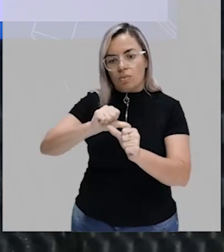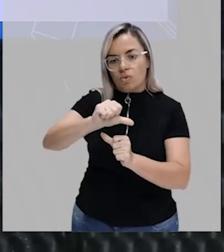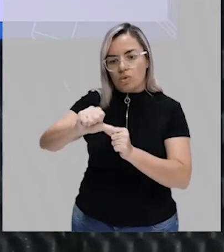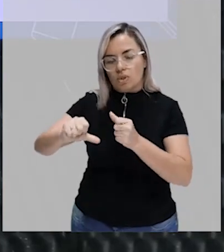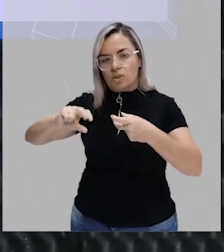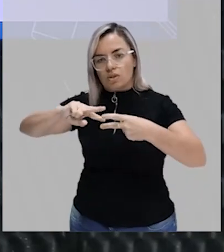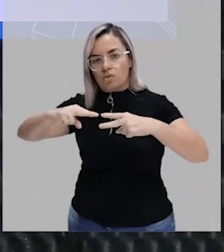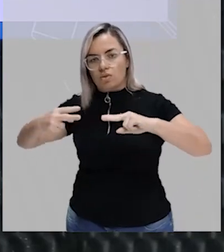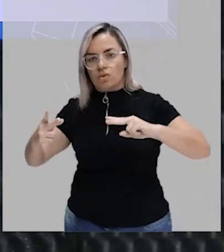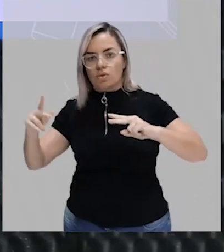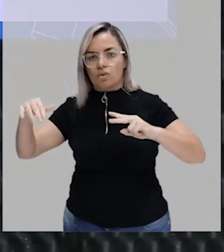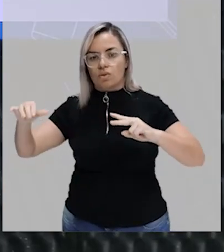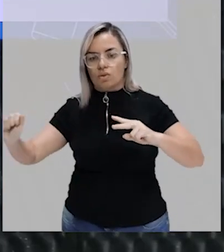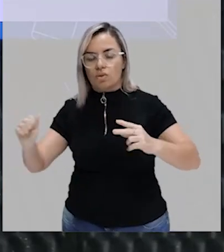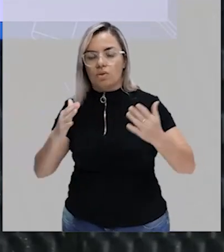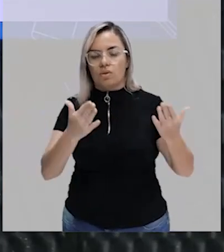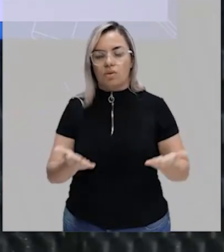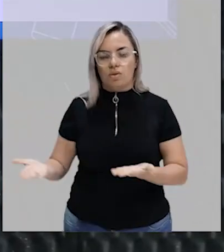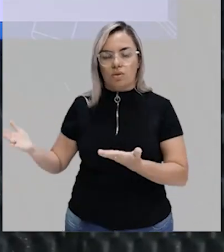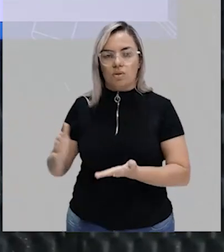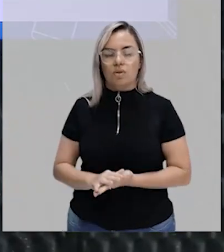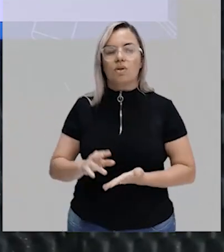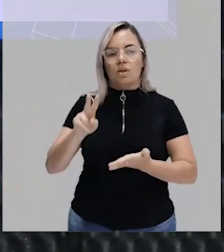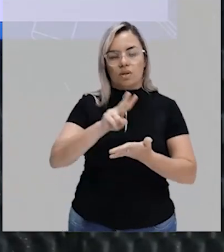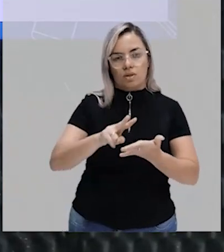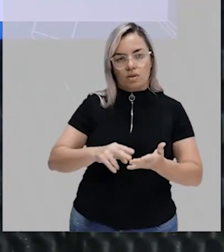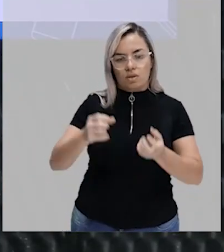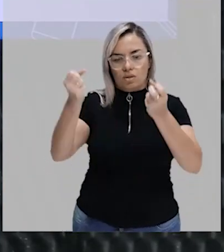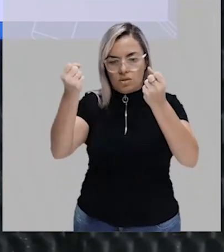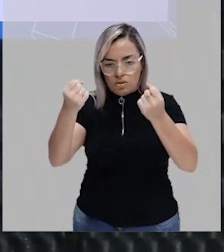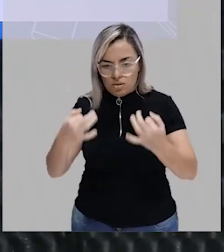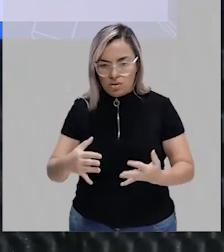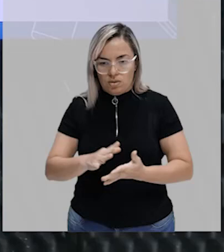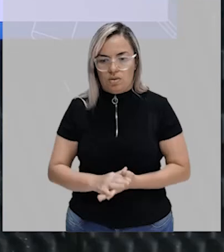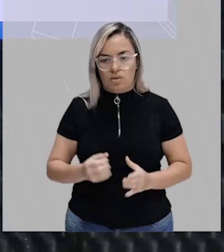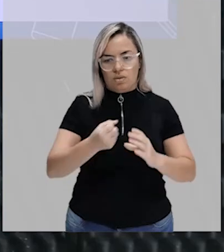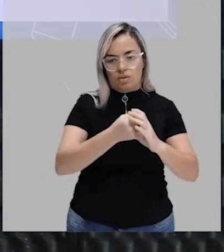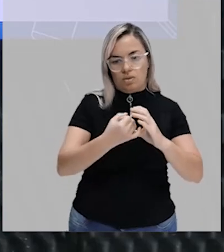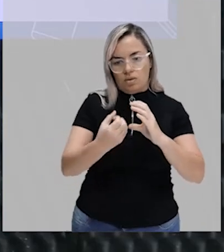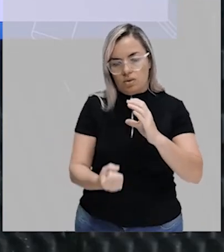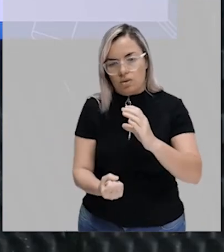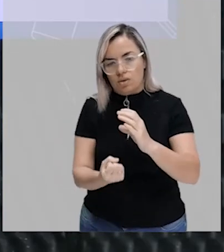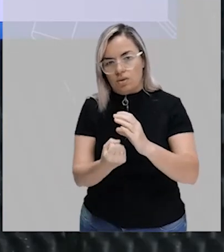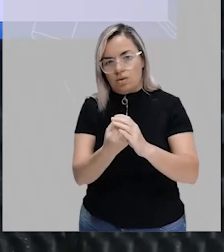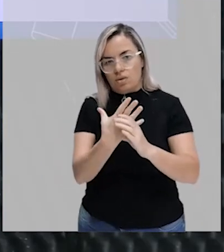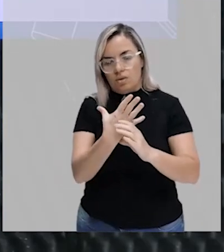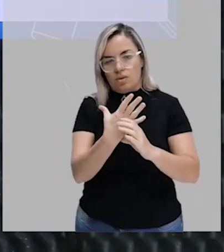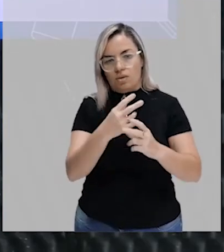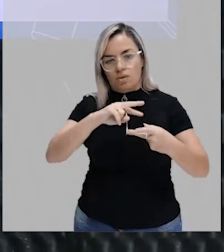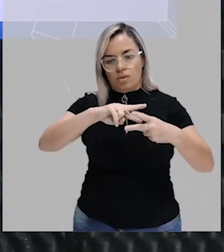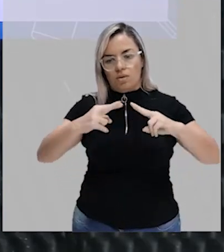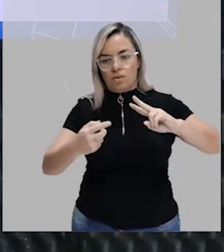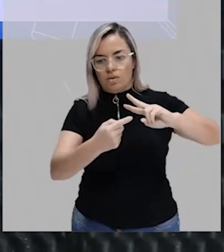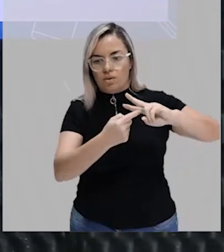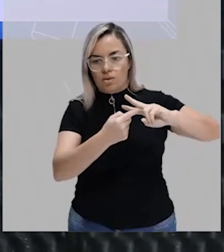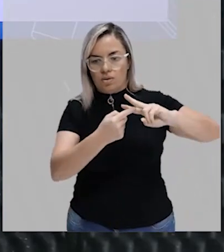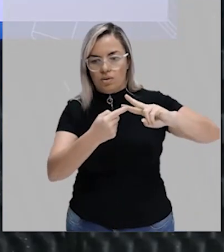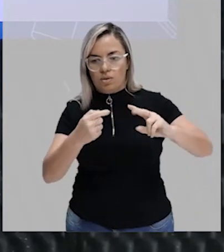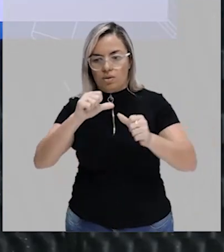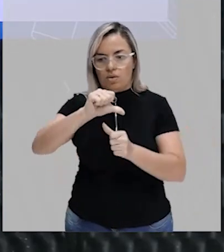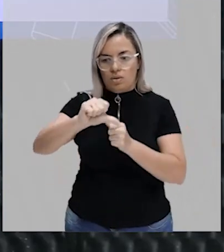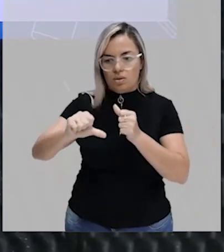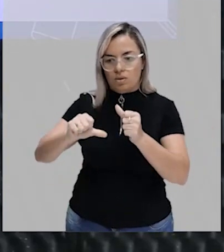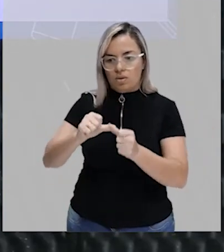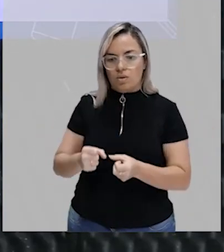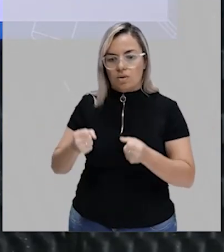tá certo? Então, é isso aqui que eu acabei de ler para vocês. A característica produzida por um alelo mutante pode